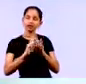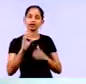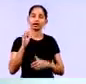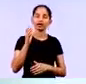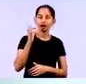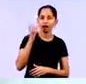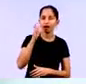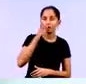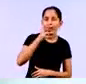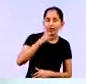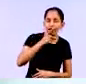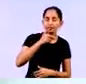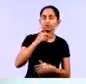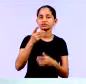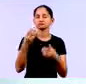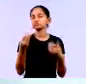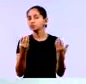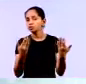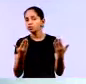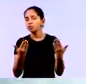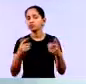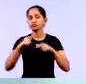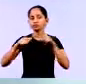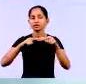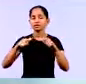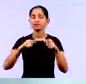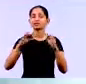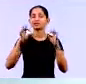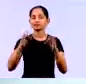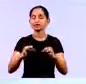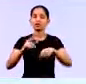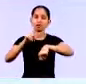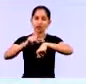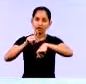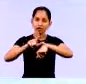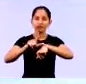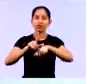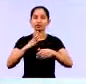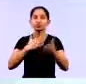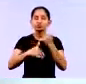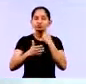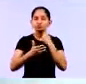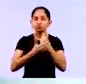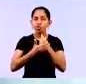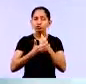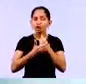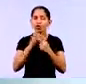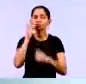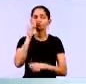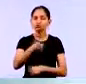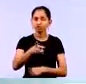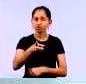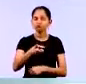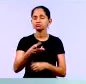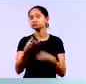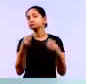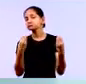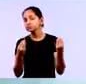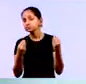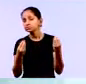produção? Ela trabalha com a carga horária total, carga horária preenchida